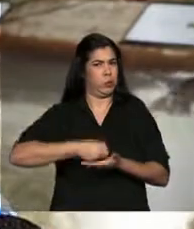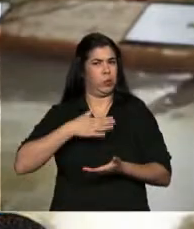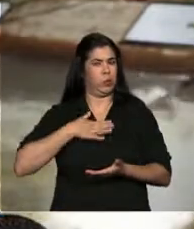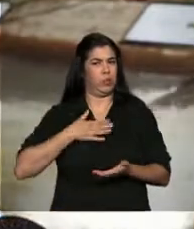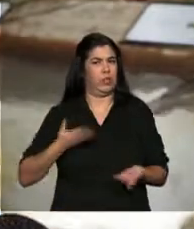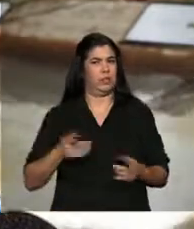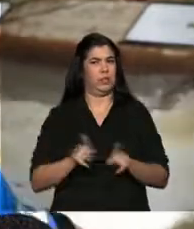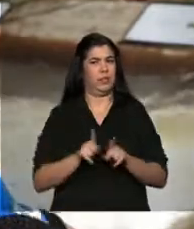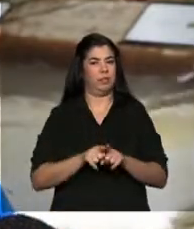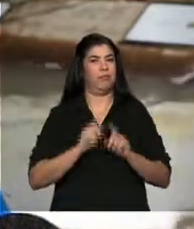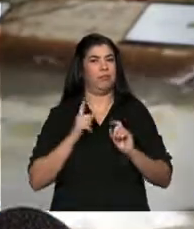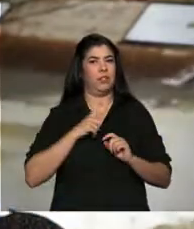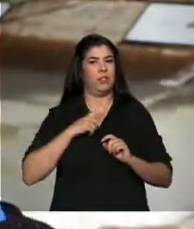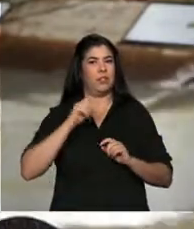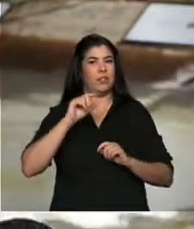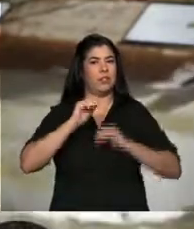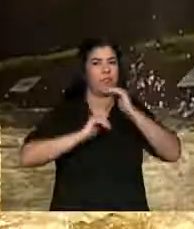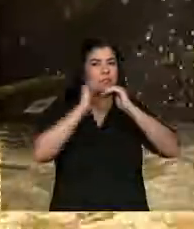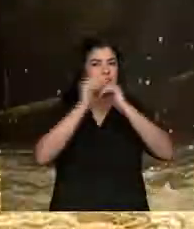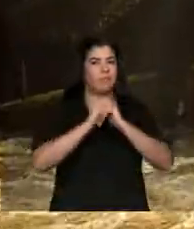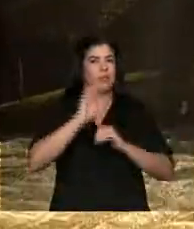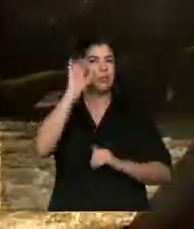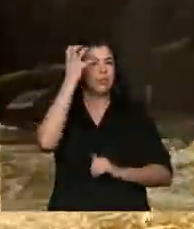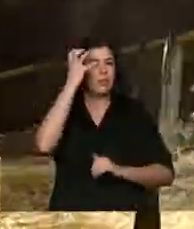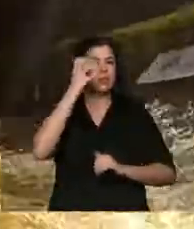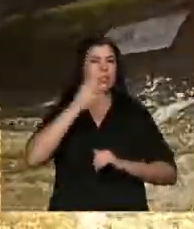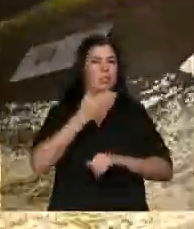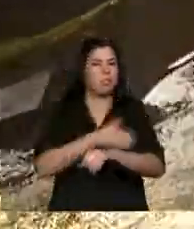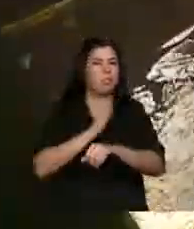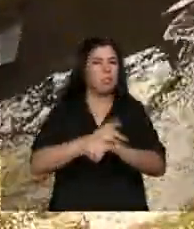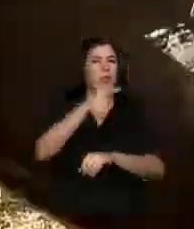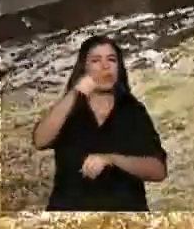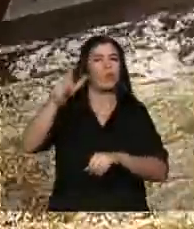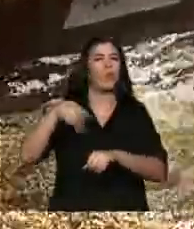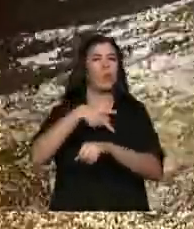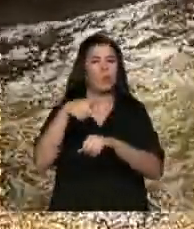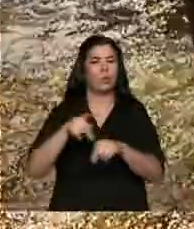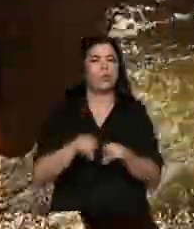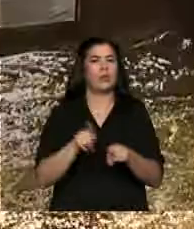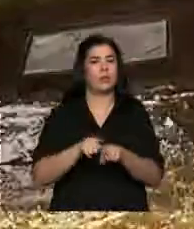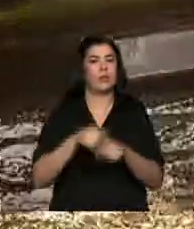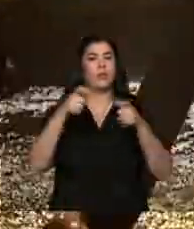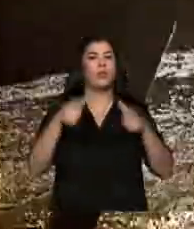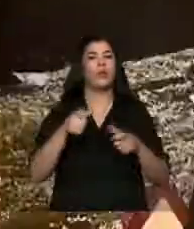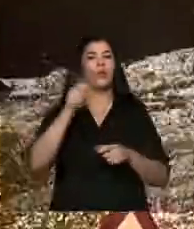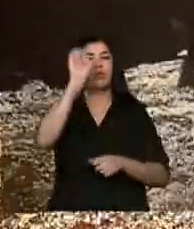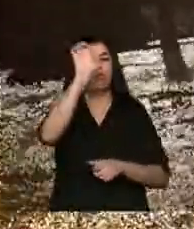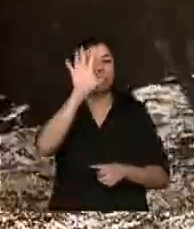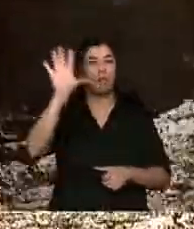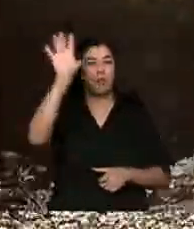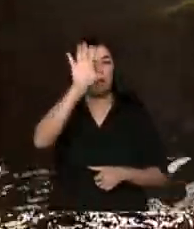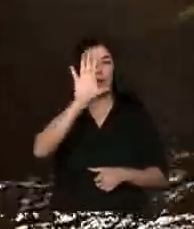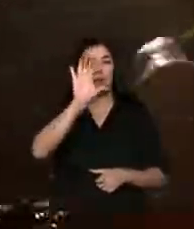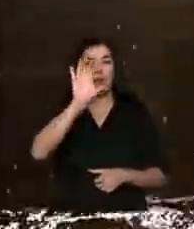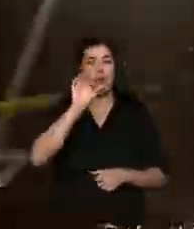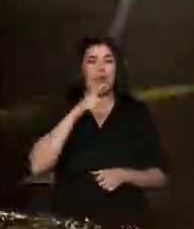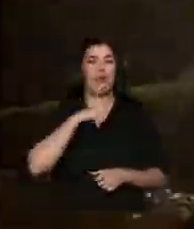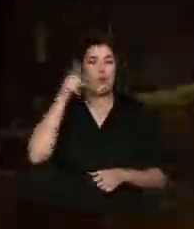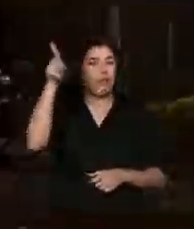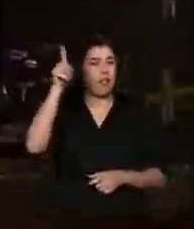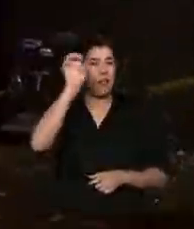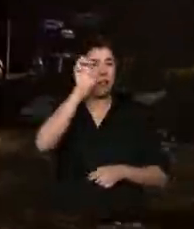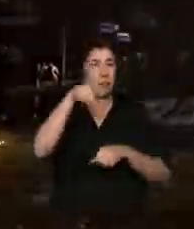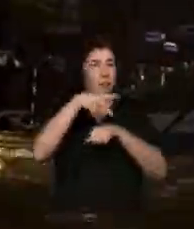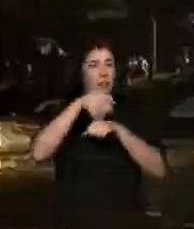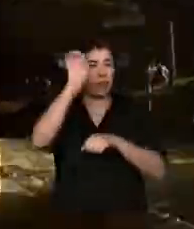vai ter muitas temporadas de treinos fora do país, a maior parte na Europa, porque é um lugar que